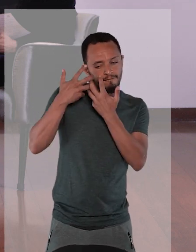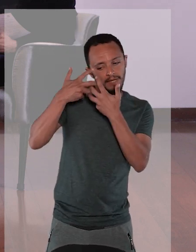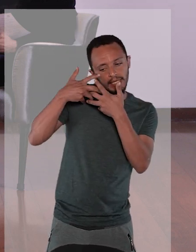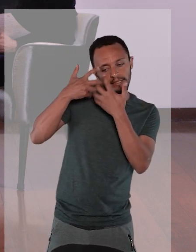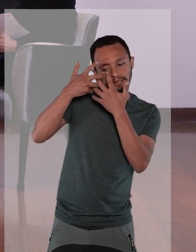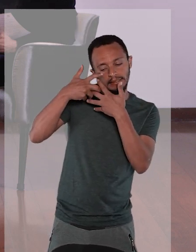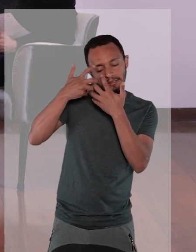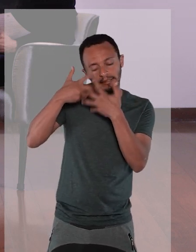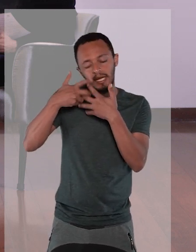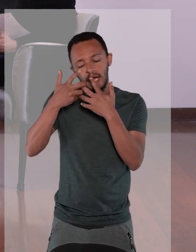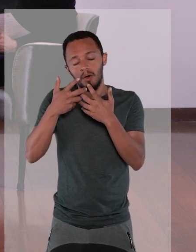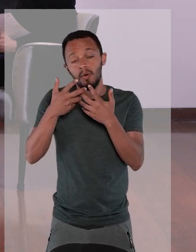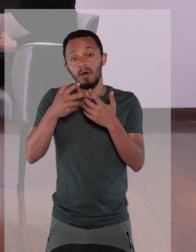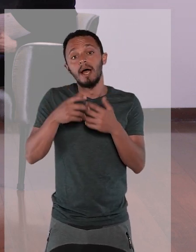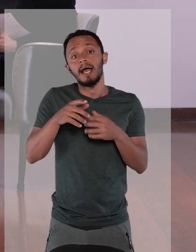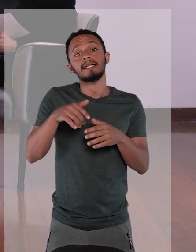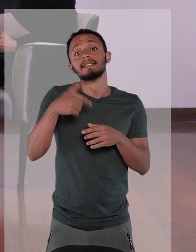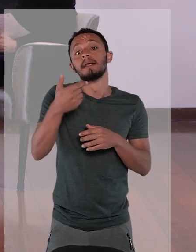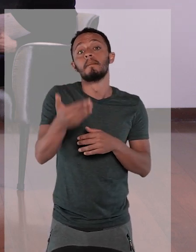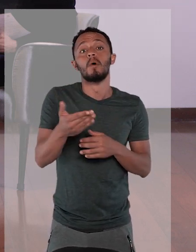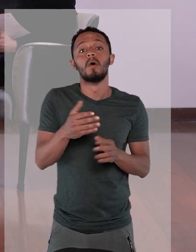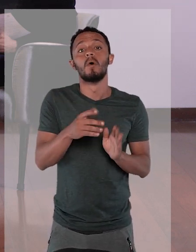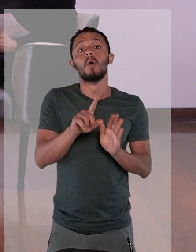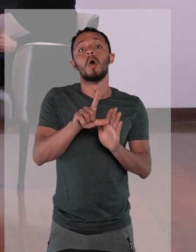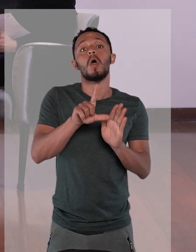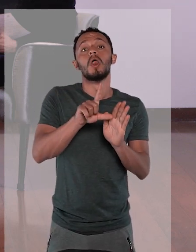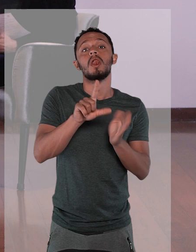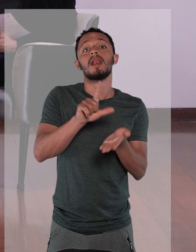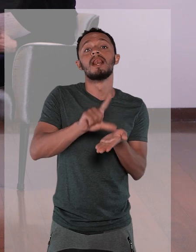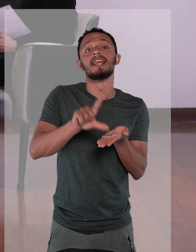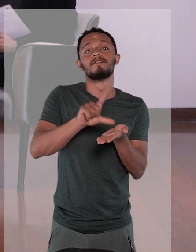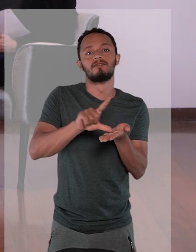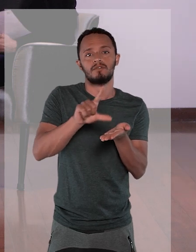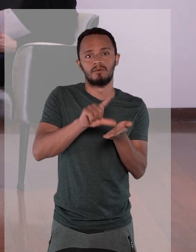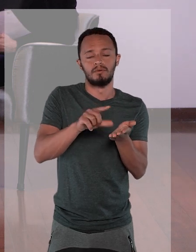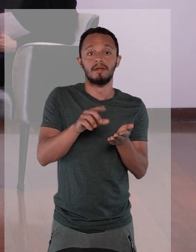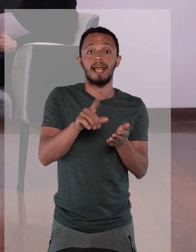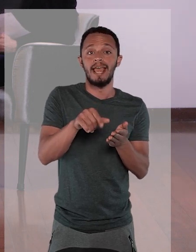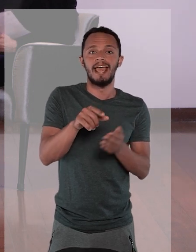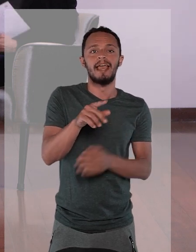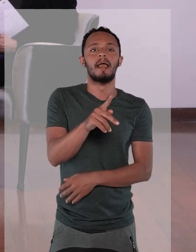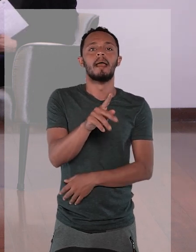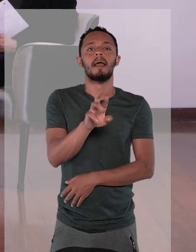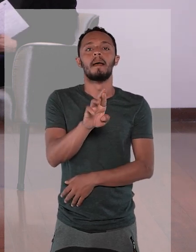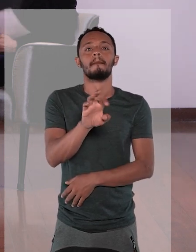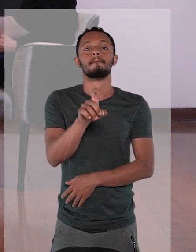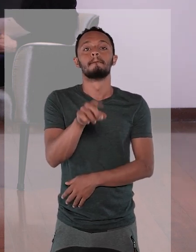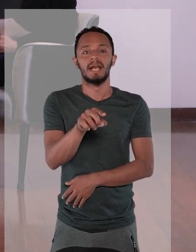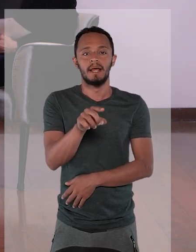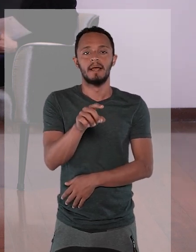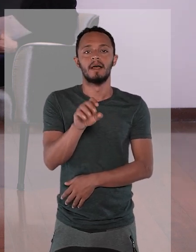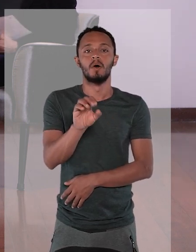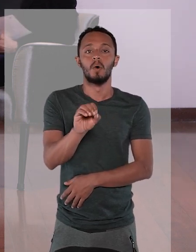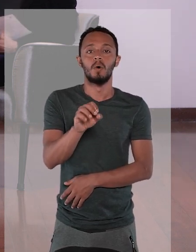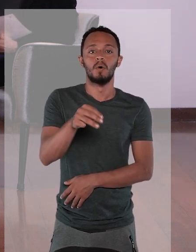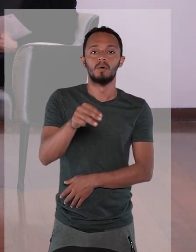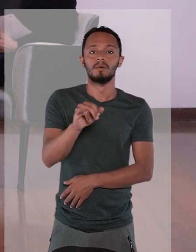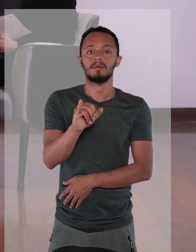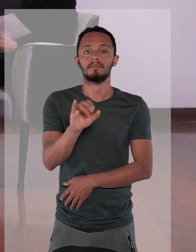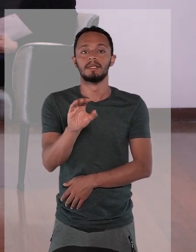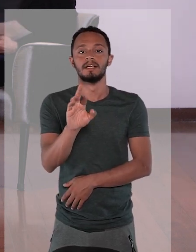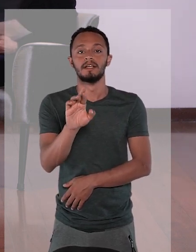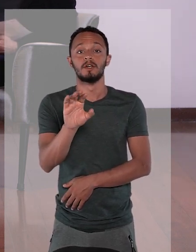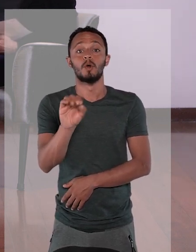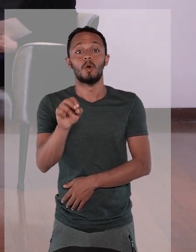publiquei o livro. Então, assim, mas o livro é pré-ômicron, por isso é que eu chamo que ele é pré-ômicron, Afonso, porque logo depois eu tenho que fazer agora uma